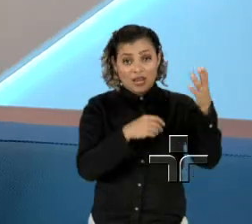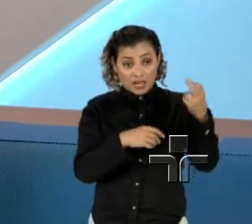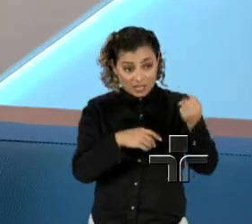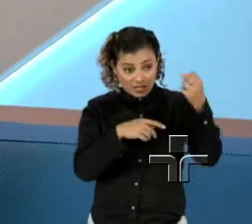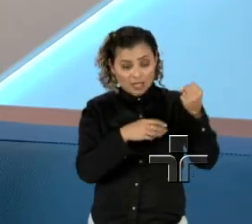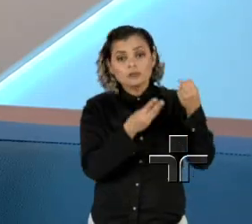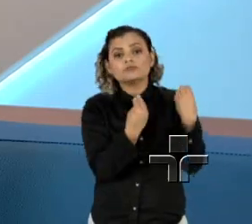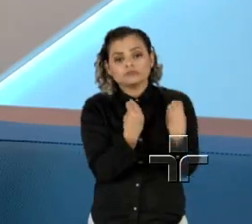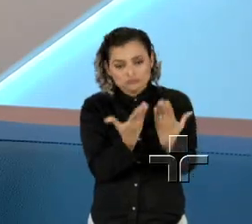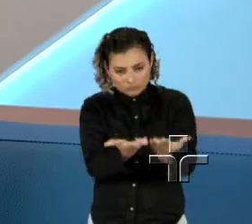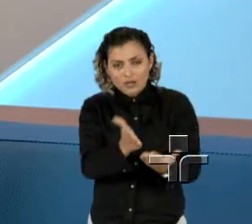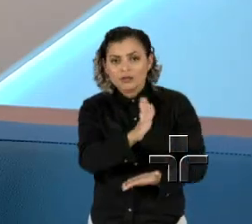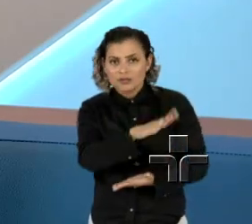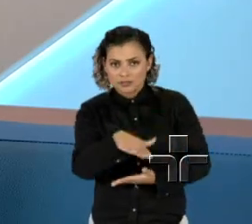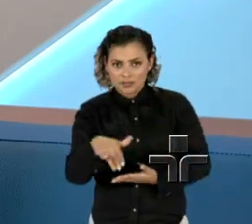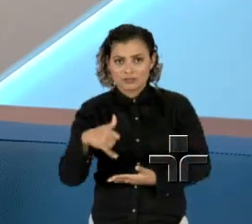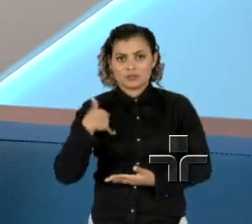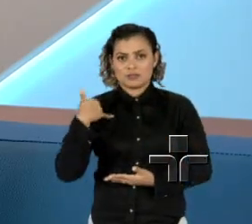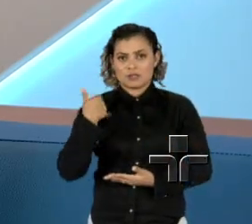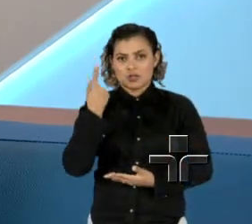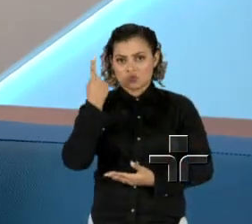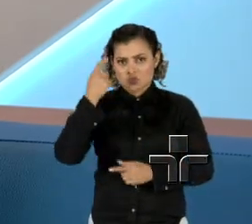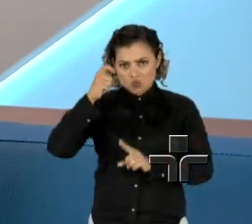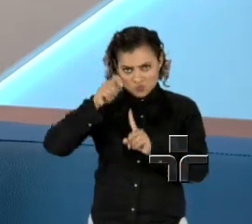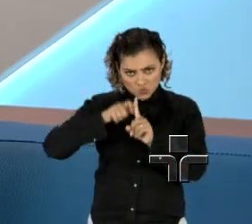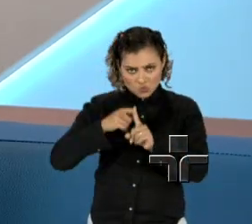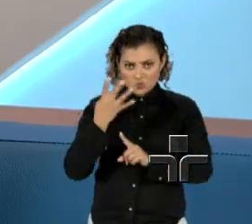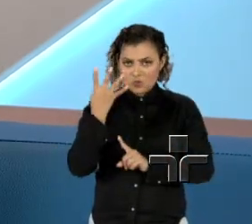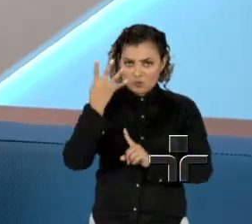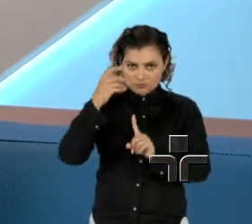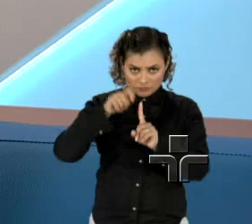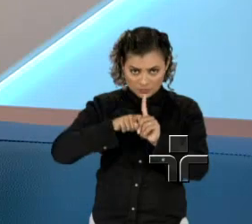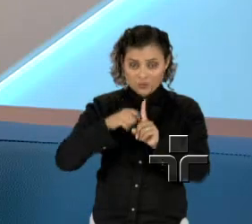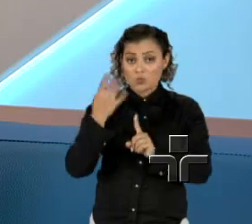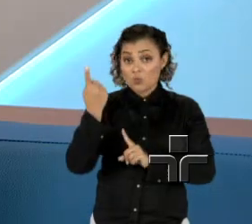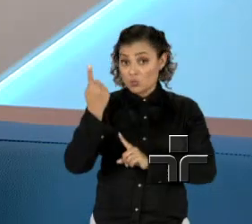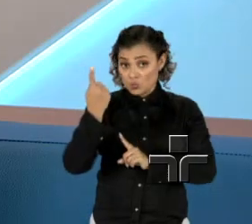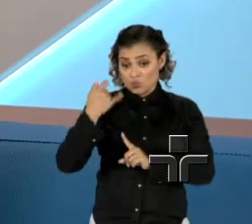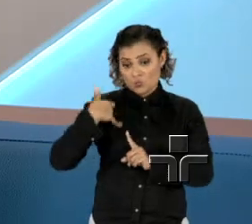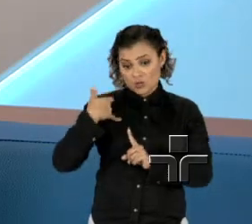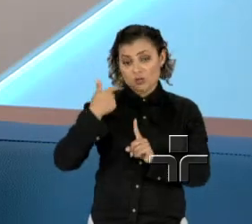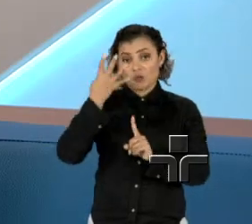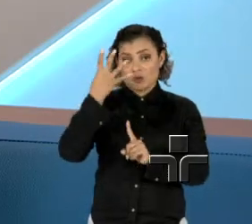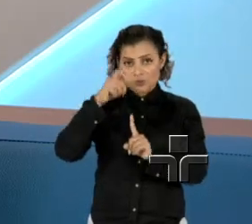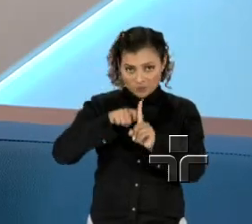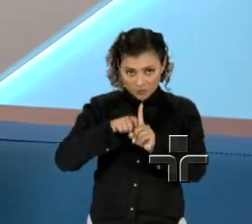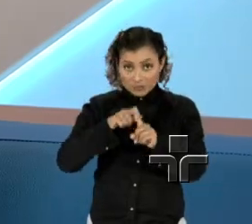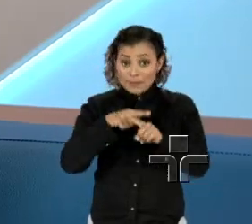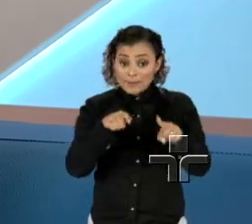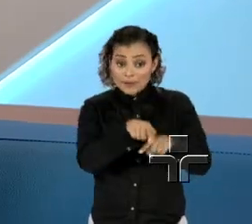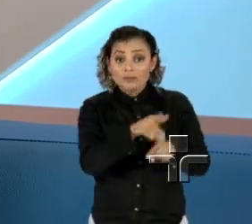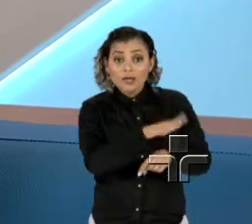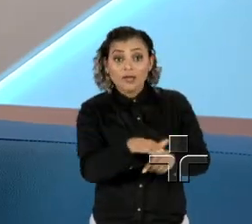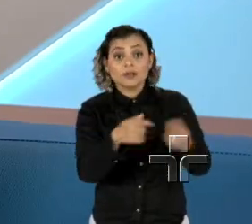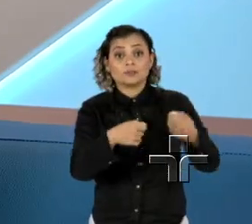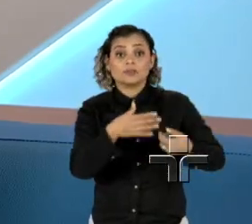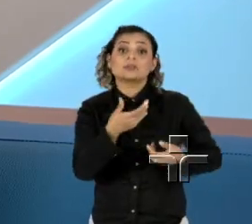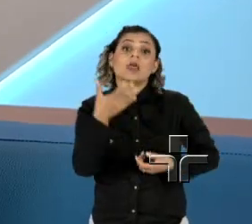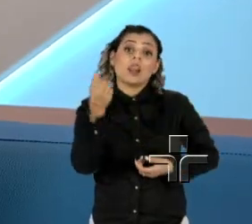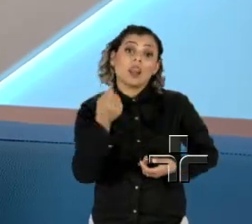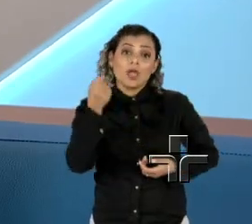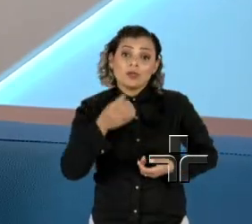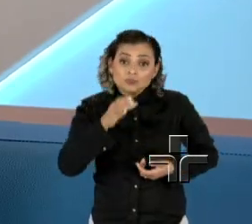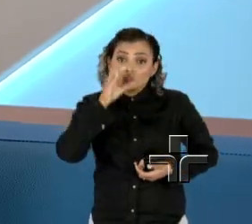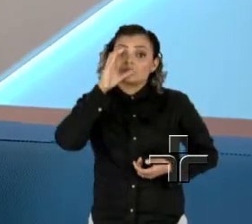dado, sim, para uma criança de 1 ano e 4 meses, caso essa criança já tenha tido contato com leite de